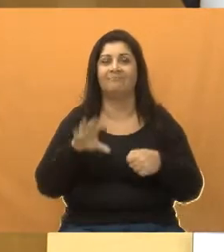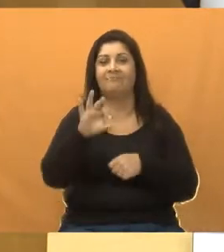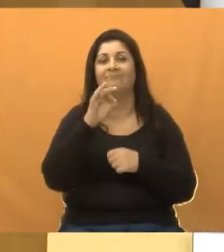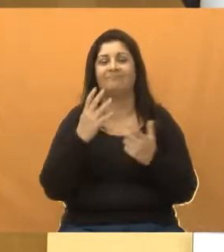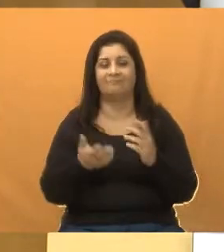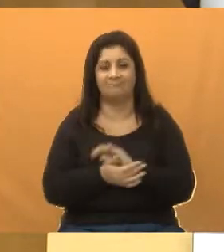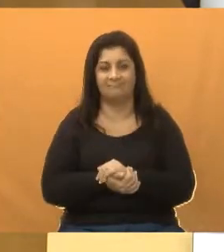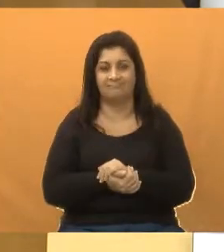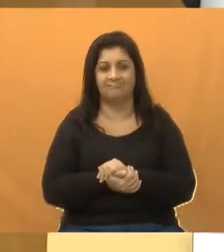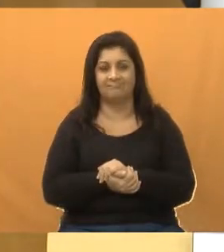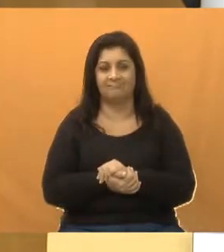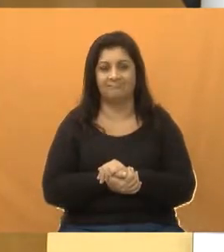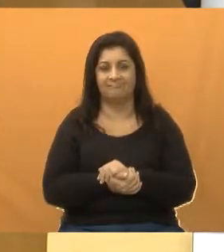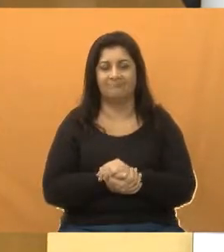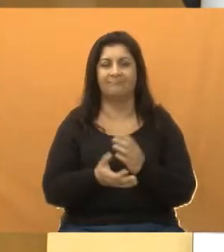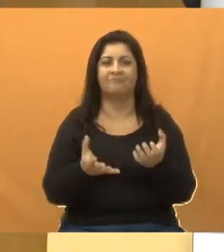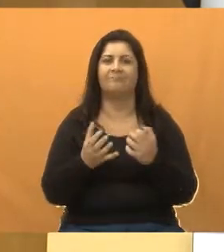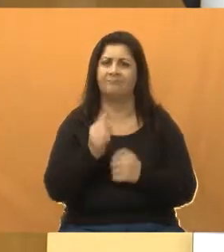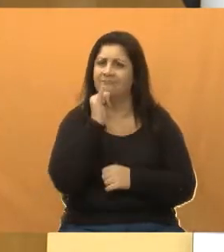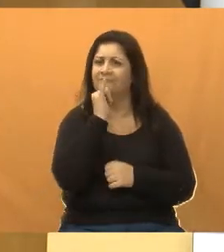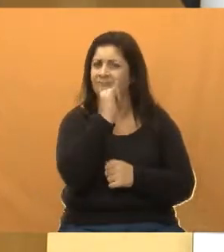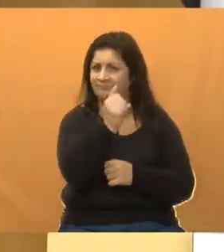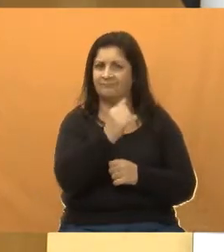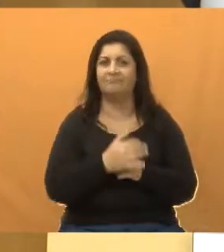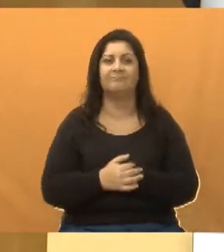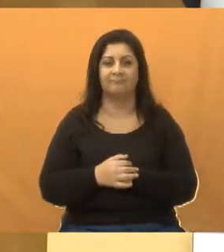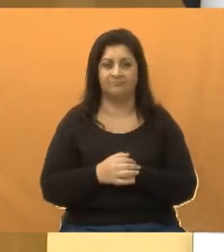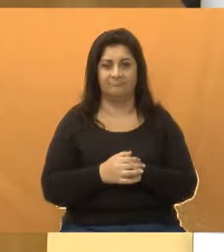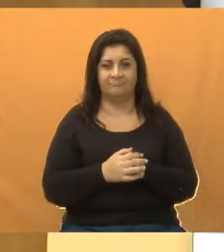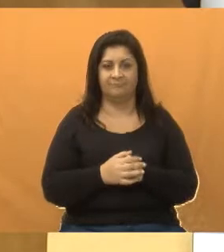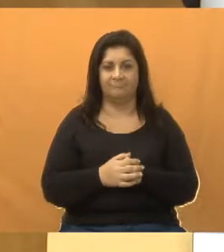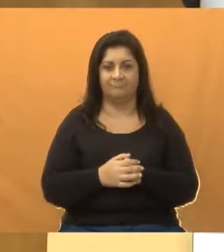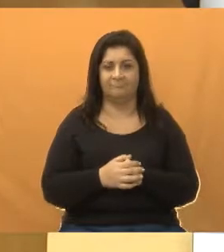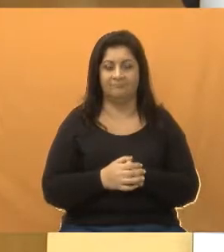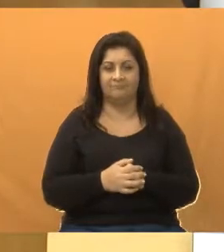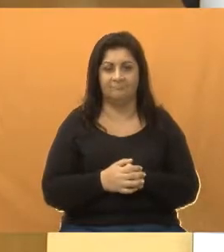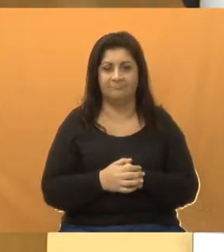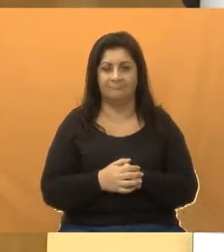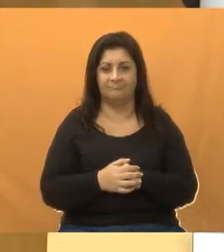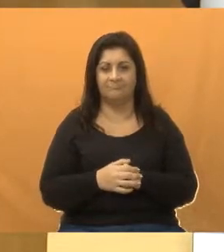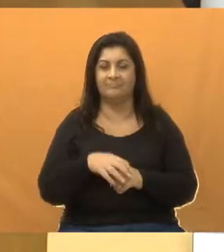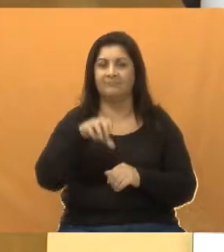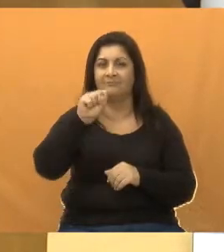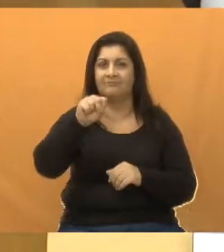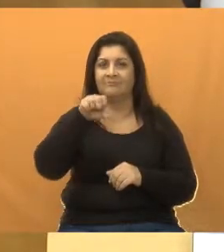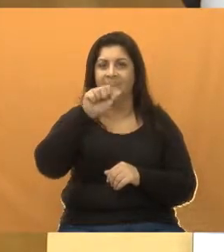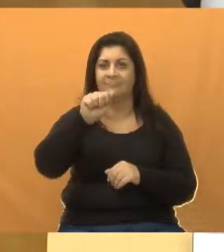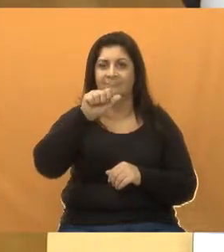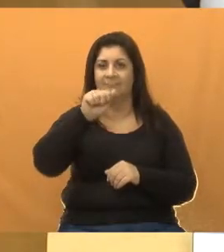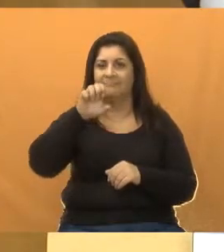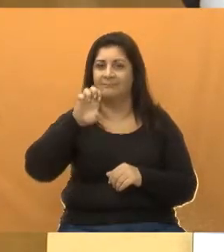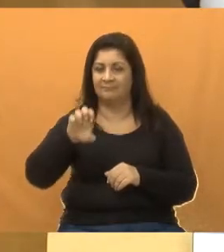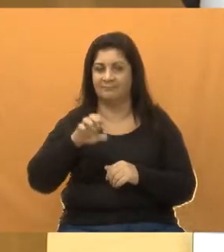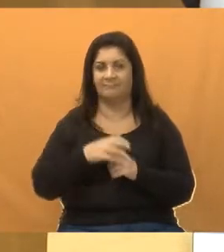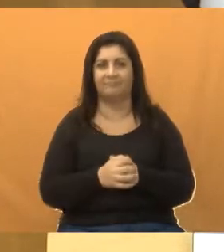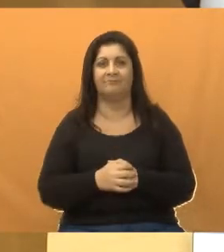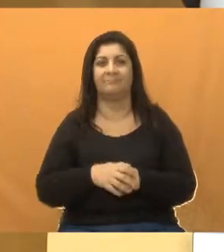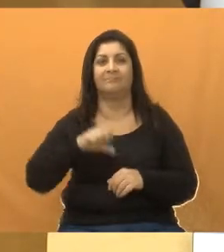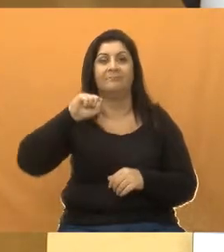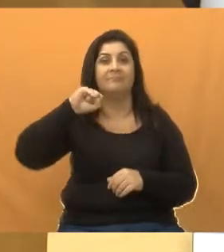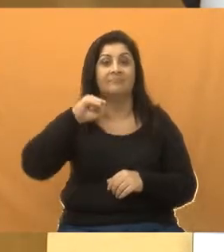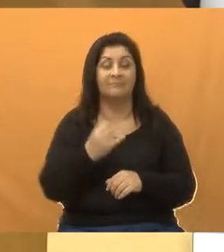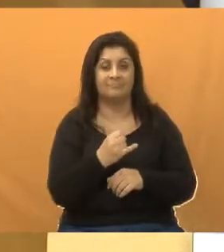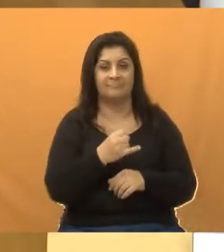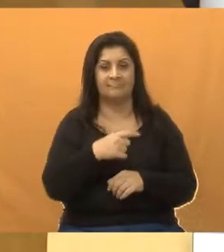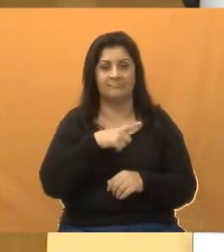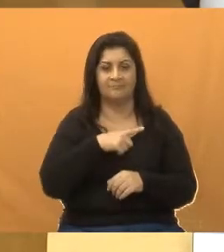E daqui para frente eu quero deixar esse recado aqui. Neucinho do SAI, presidente do SAI, se